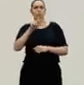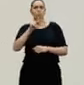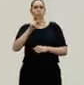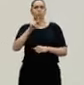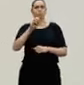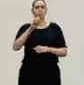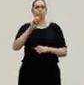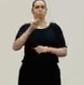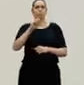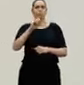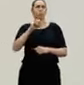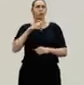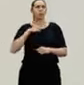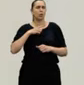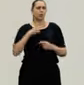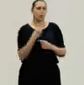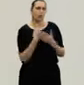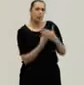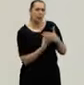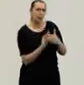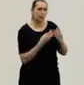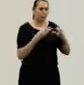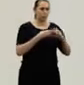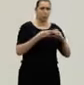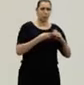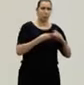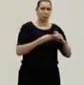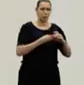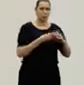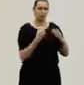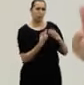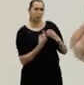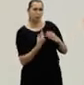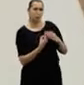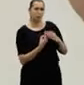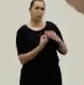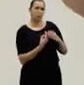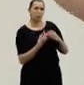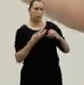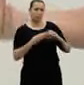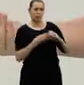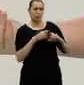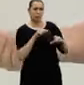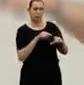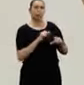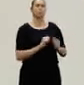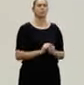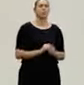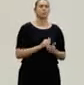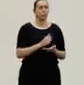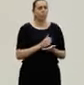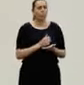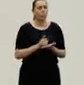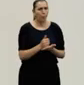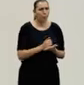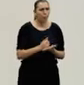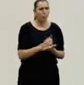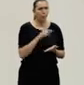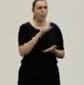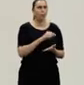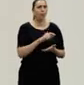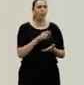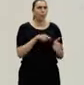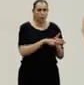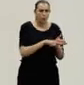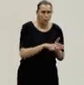tecido a gente vai conseguir isolar essas células mesenquimais adiposas. E a partir disso a gente consegue trabalhar com